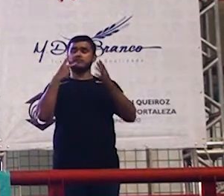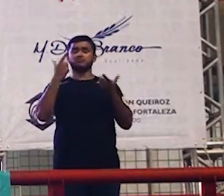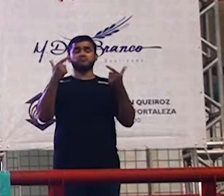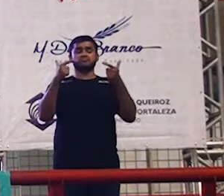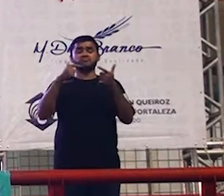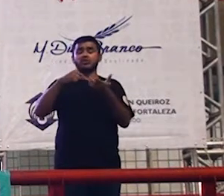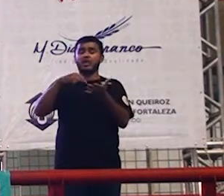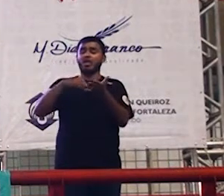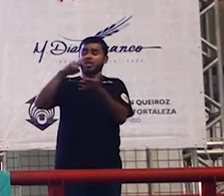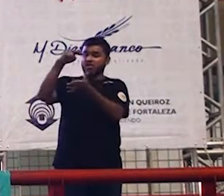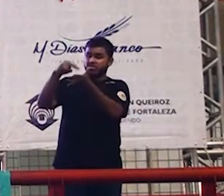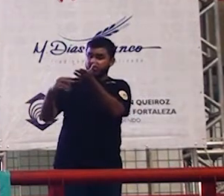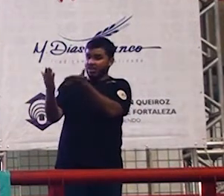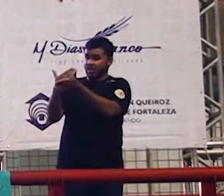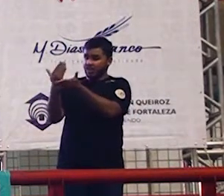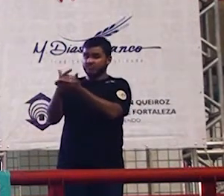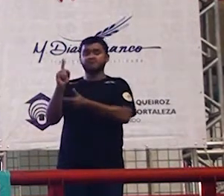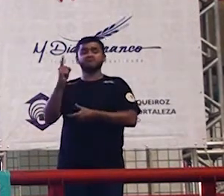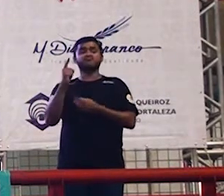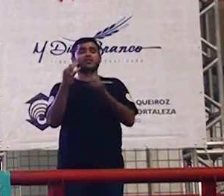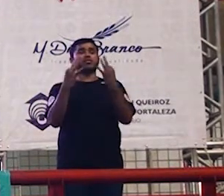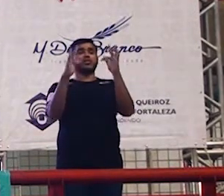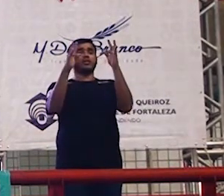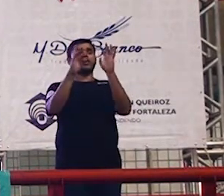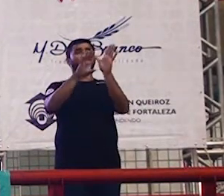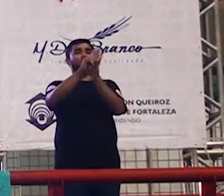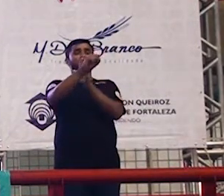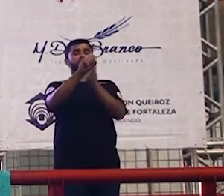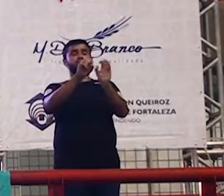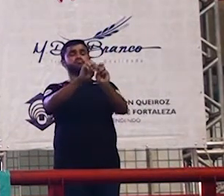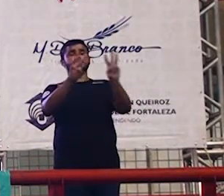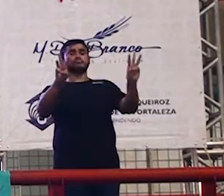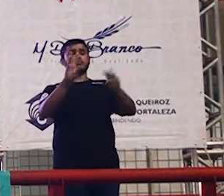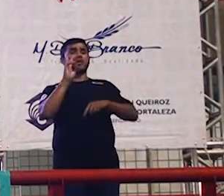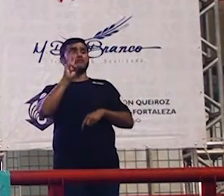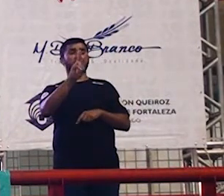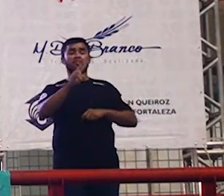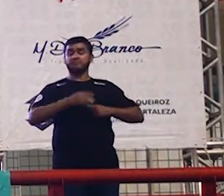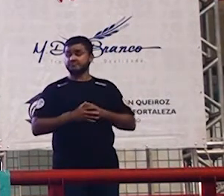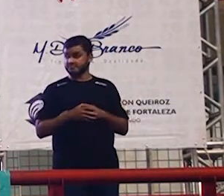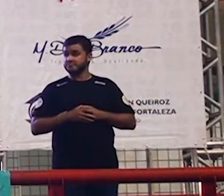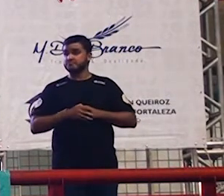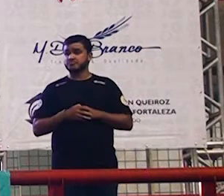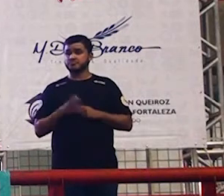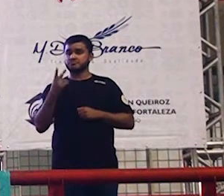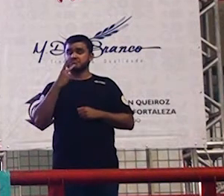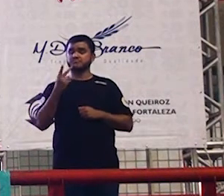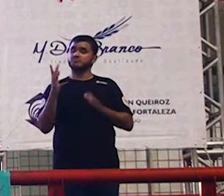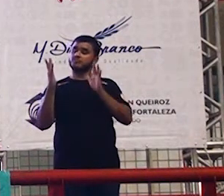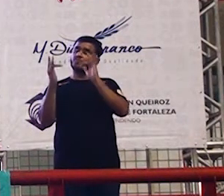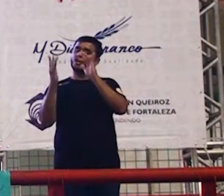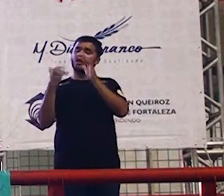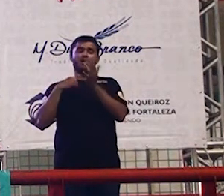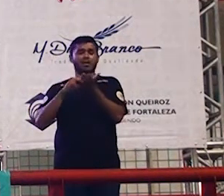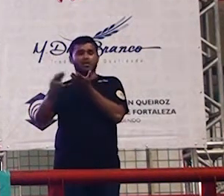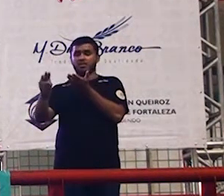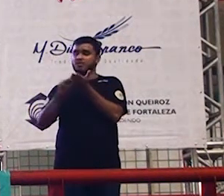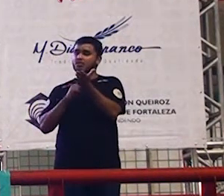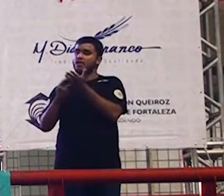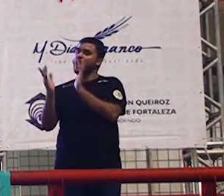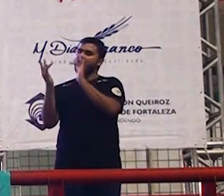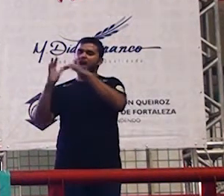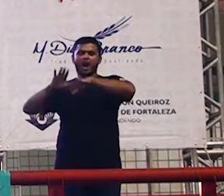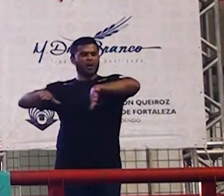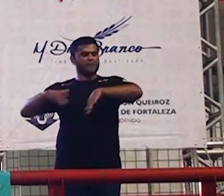na Wikipédia. Não há covardia. Um cara terminando o namoro com a menina pela mensagem da